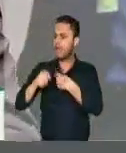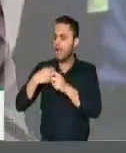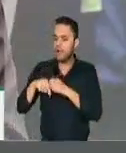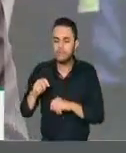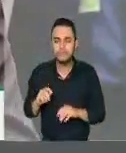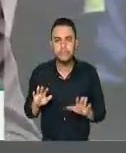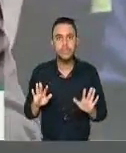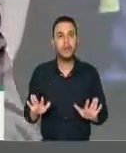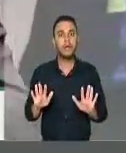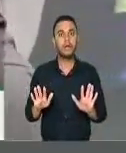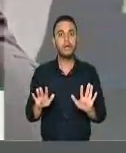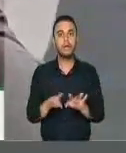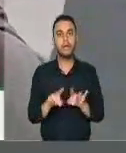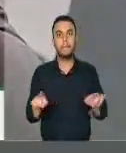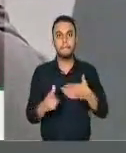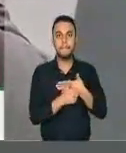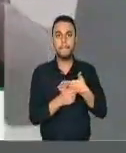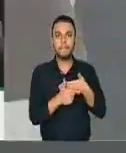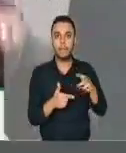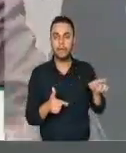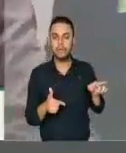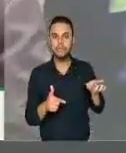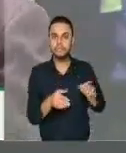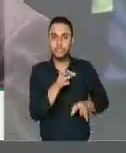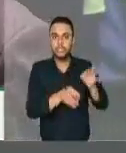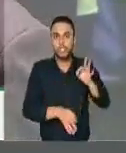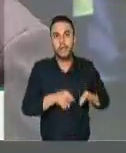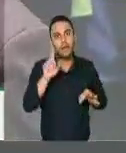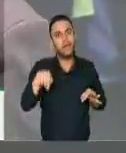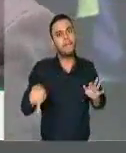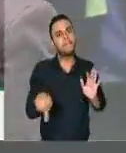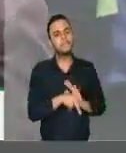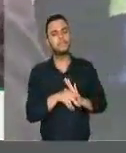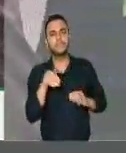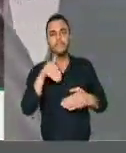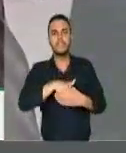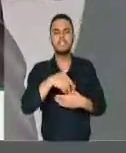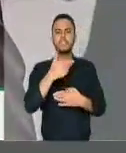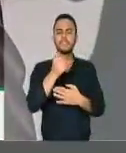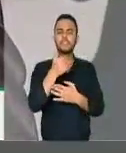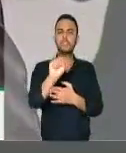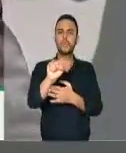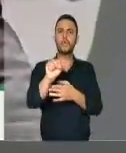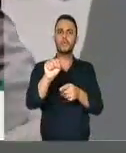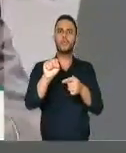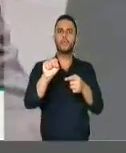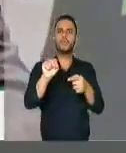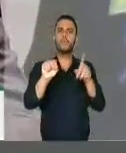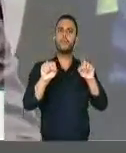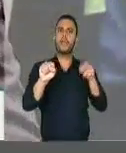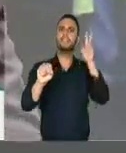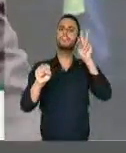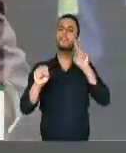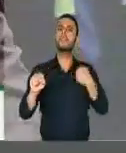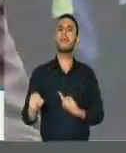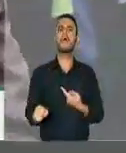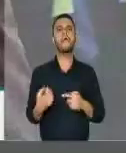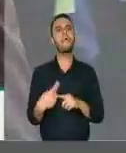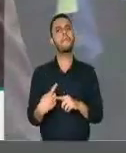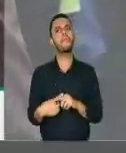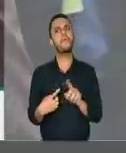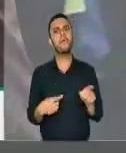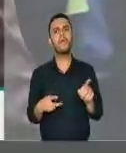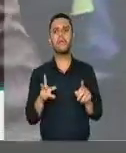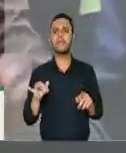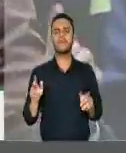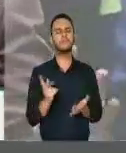Este papel está sendo julgado para as eleições de 18, para a história de cada um de nós, porque ficará dessa